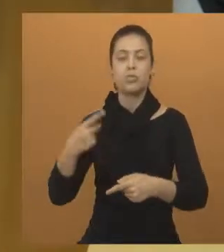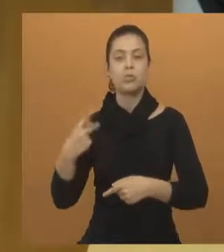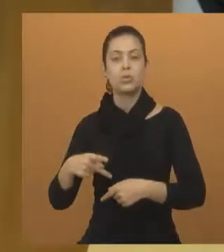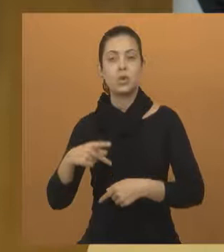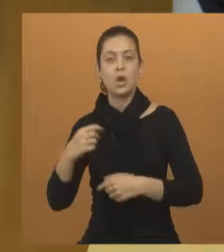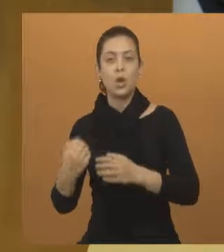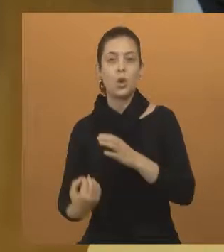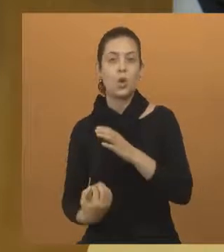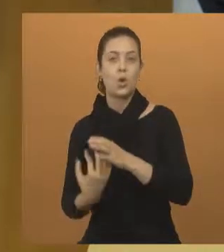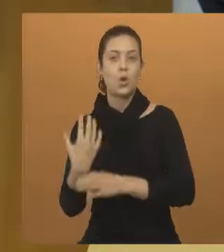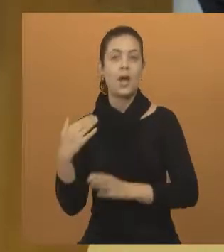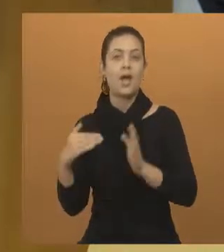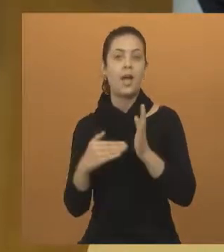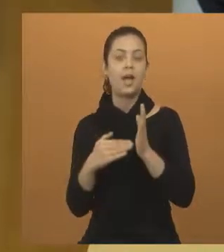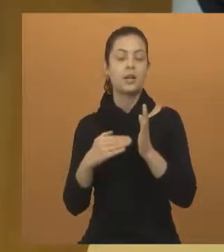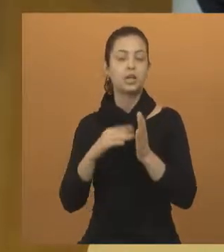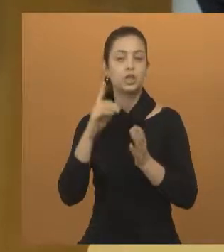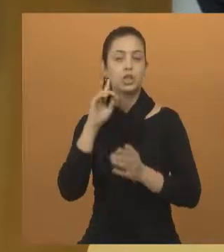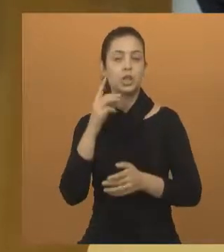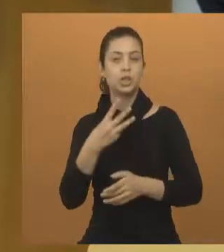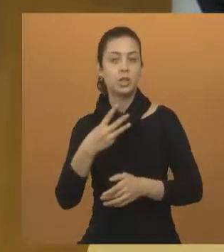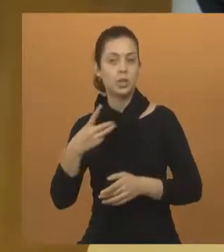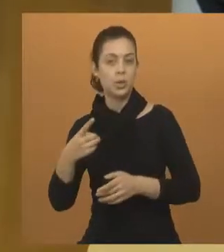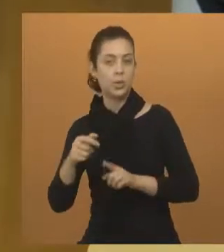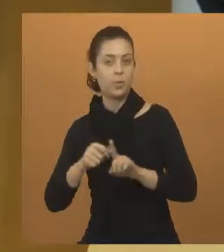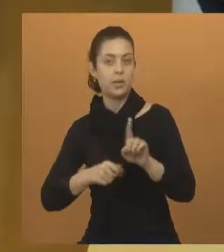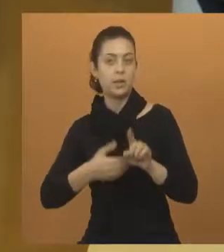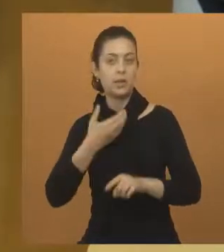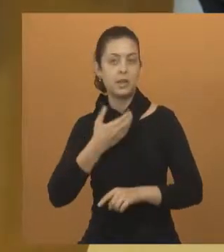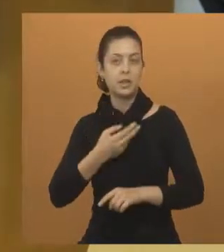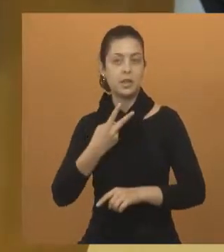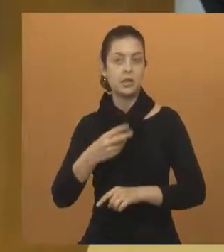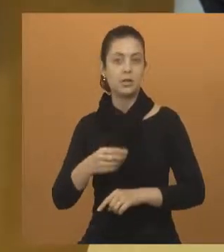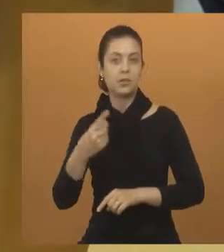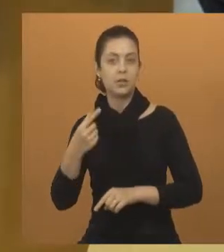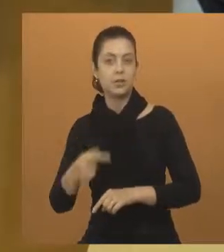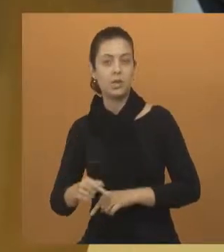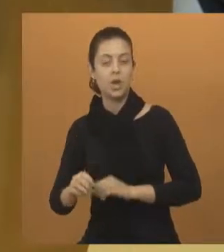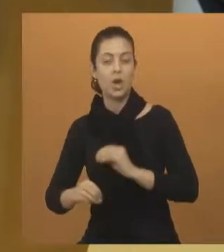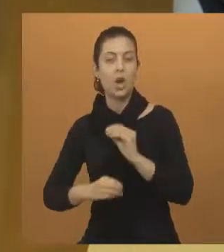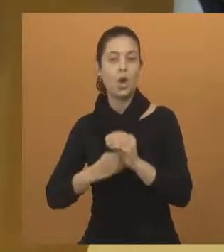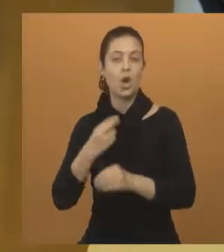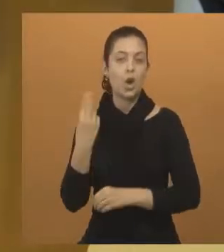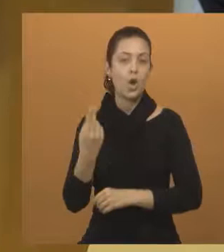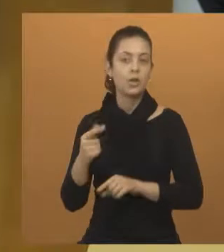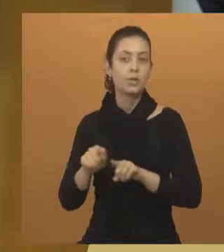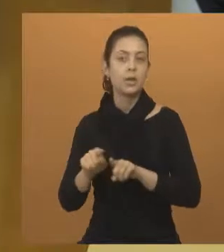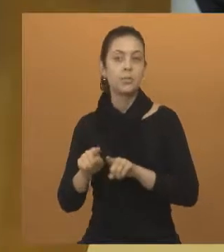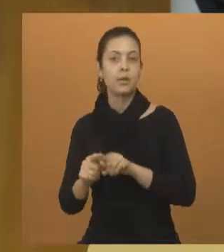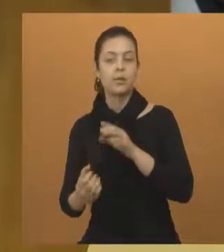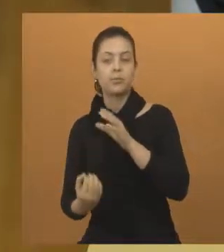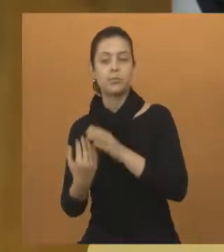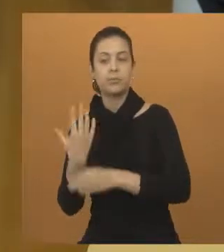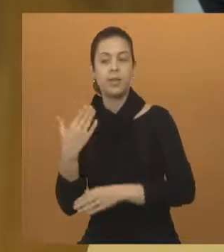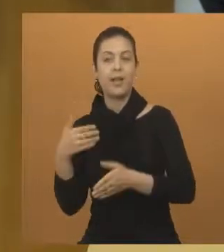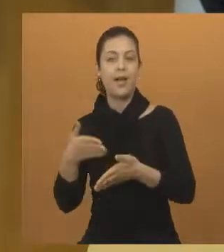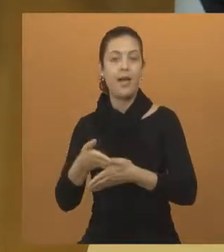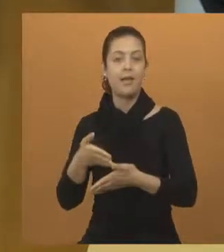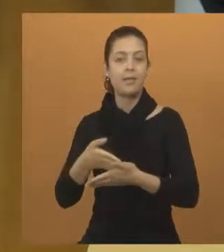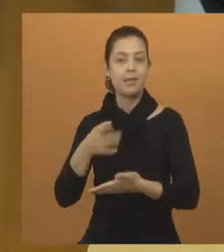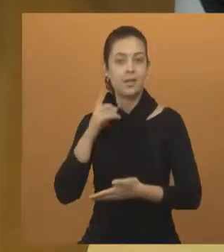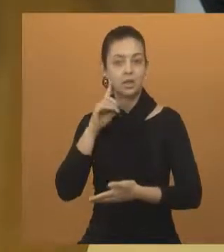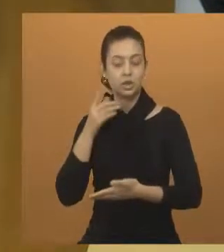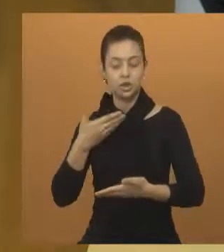ocorrido até 31 de dezembro de 2017 ou que forem constituído até a referida